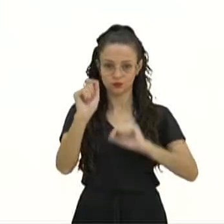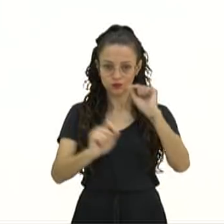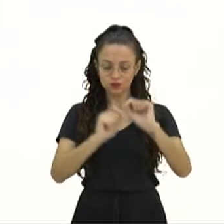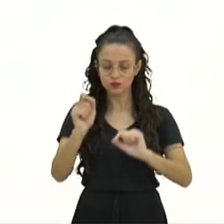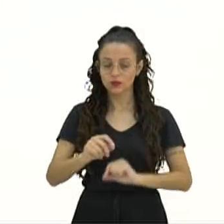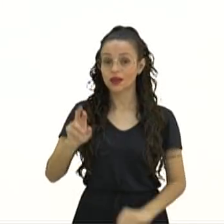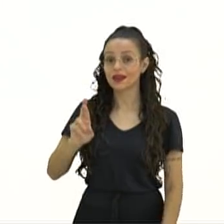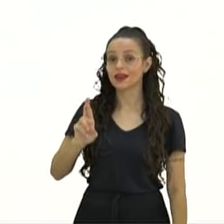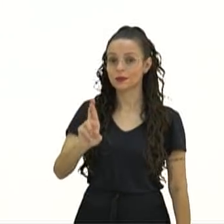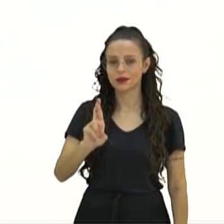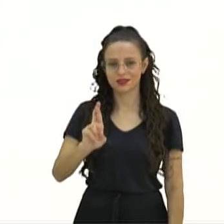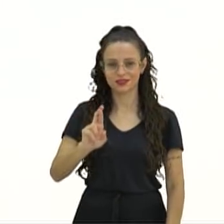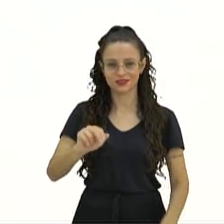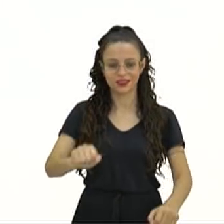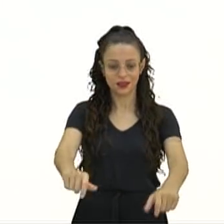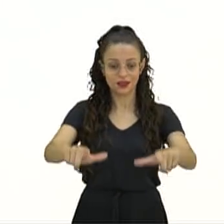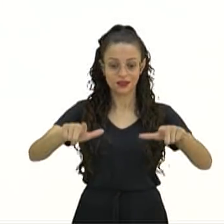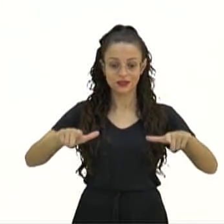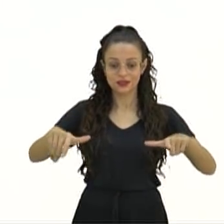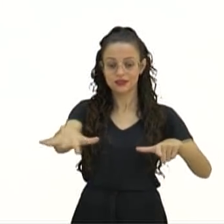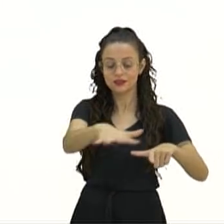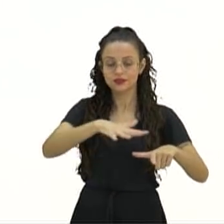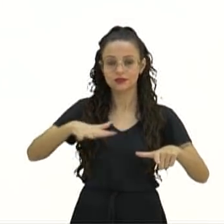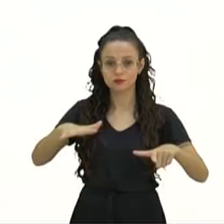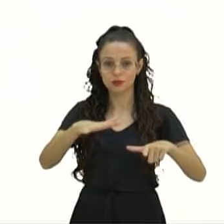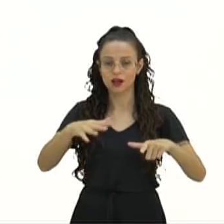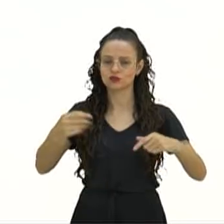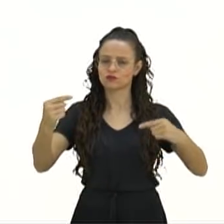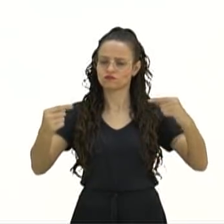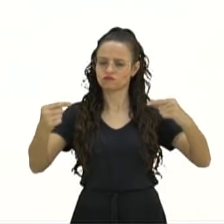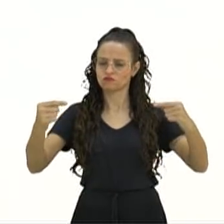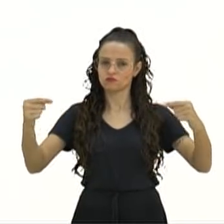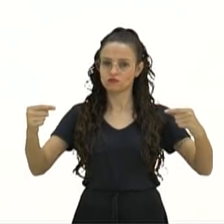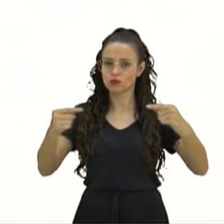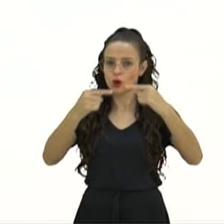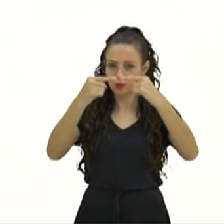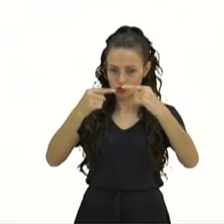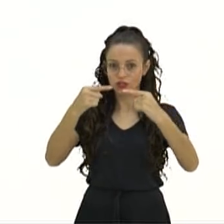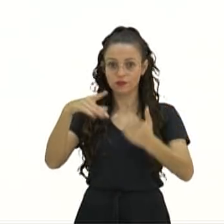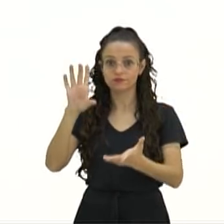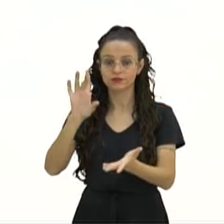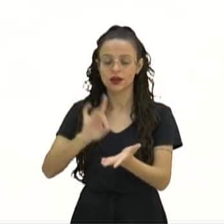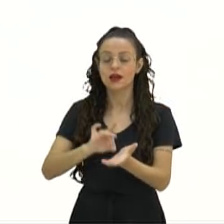espaço geográfico de forma proporcional à realidade, a gente usa algo que é